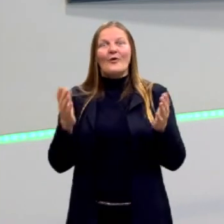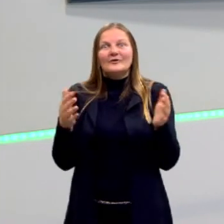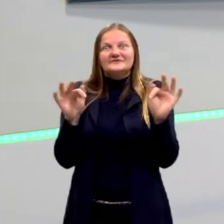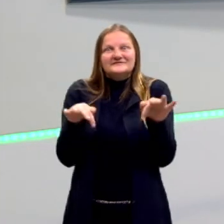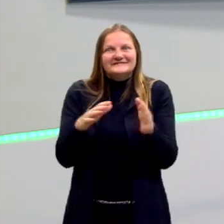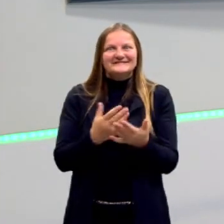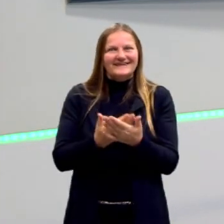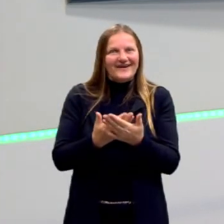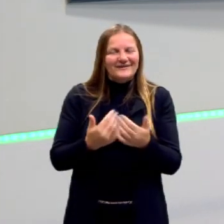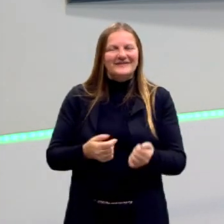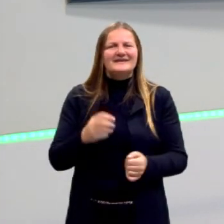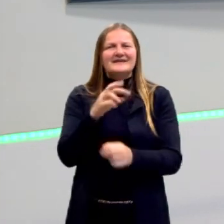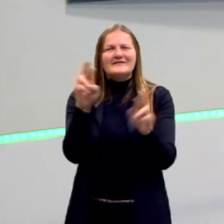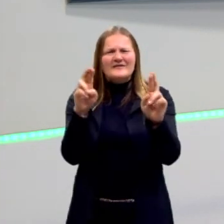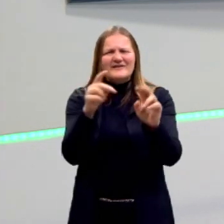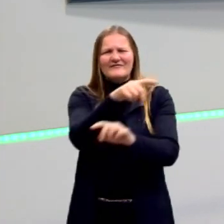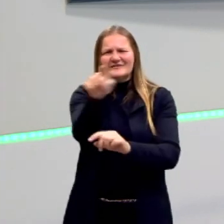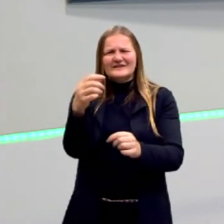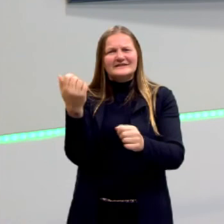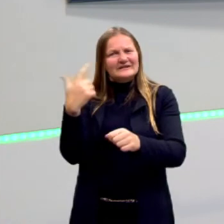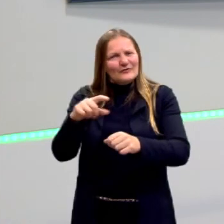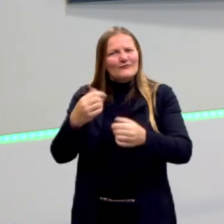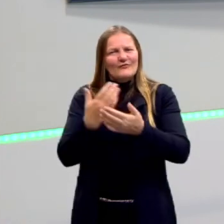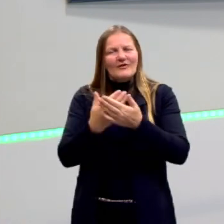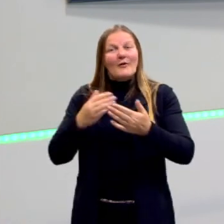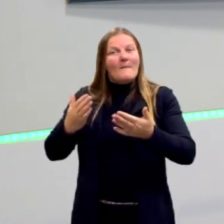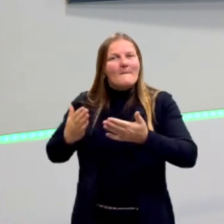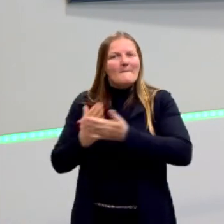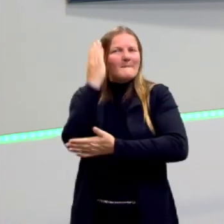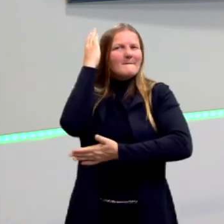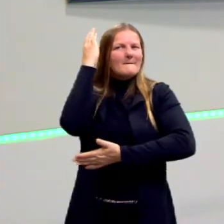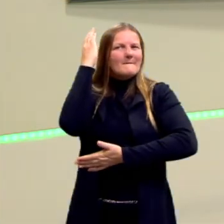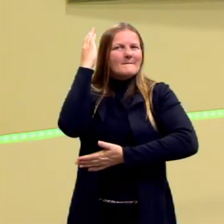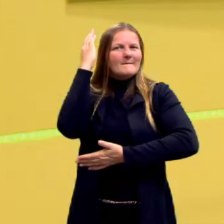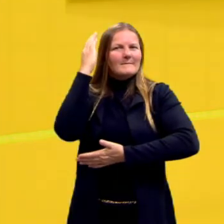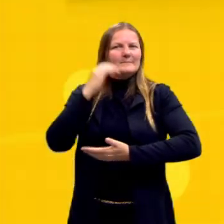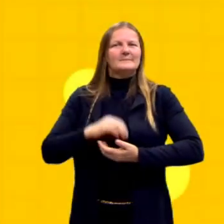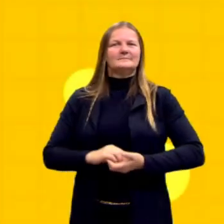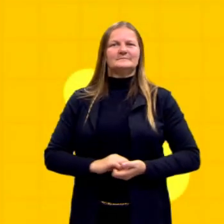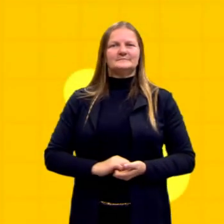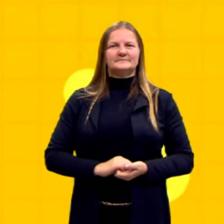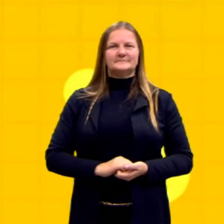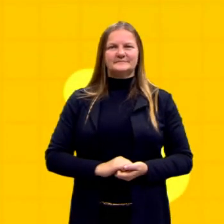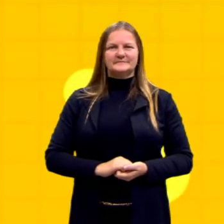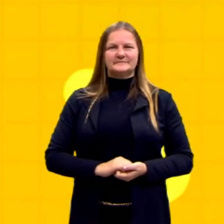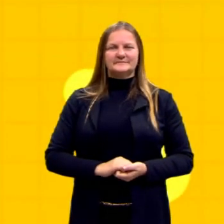por hoje a gente fica por aqui espero vocês nas próximas aulas e partiu passar um